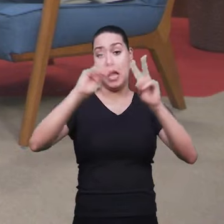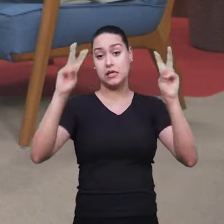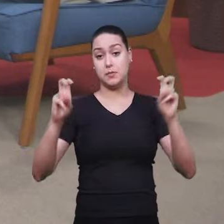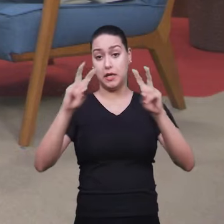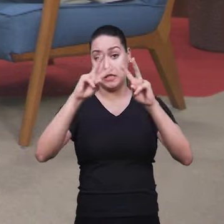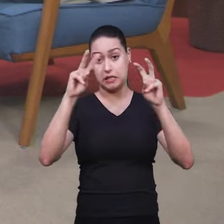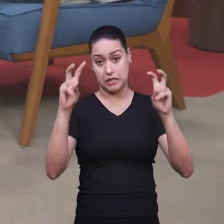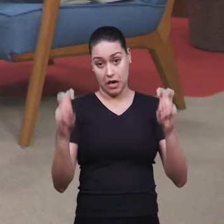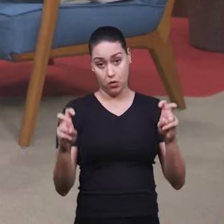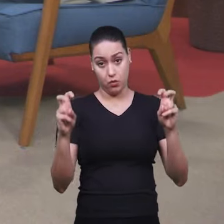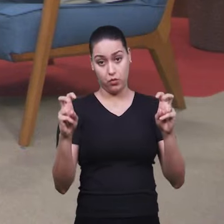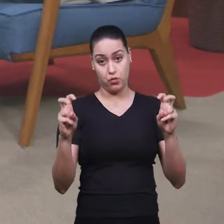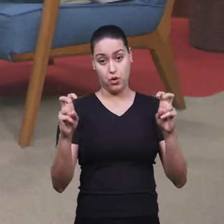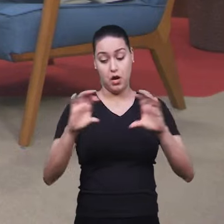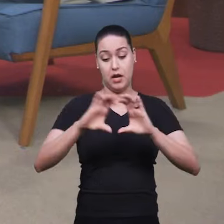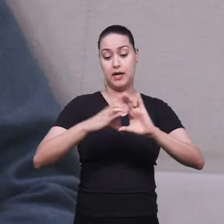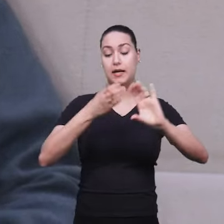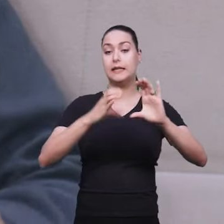expressão,